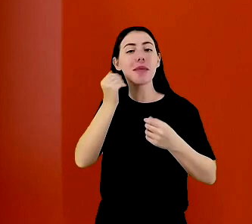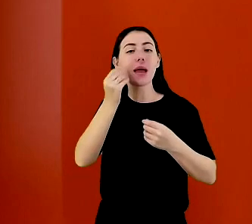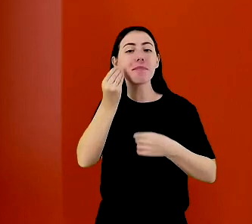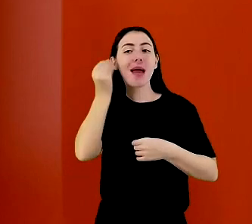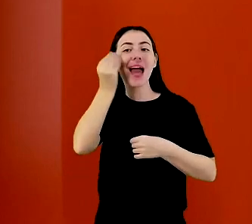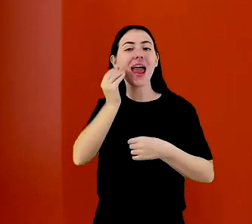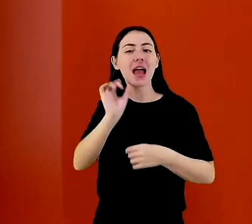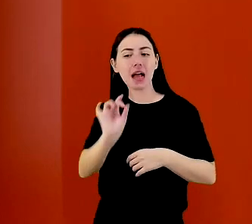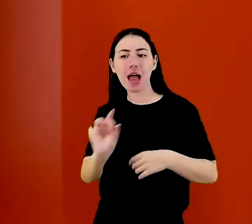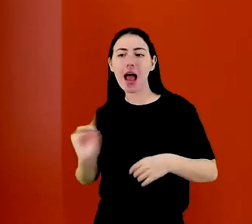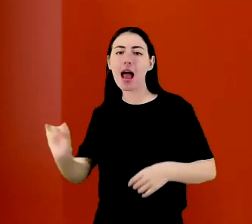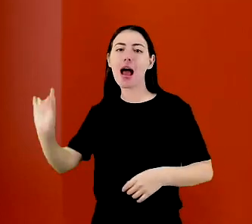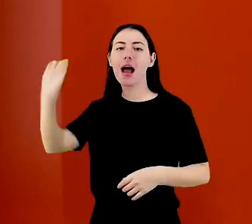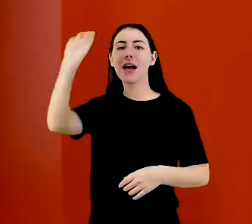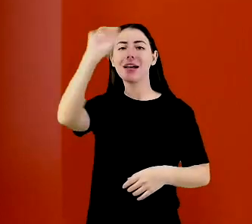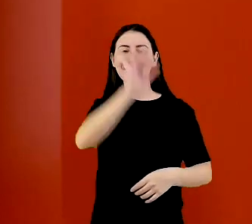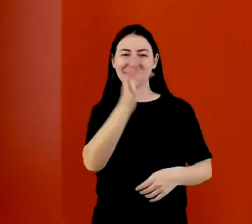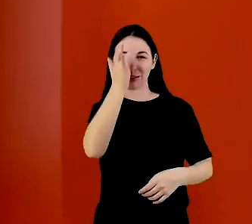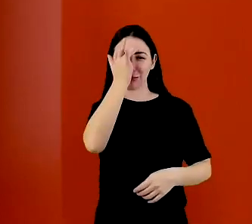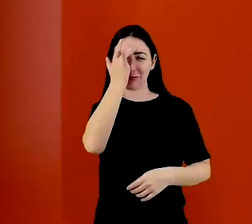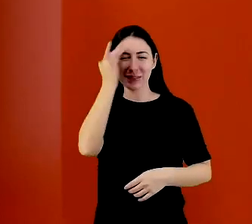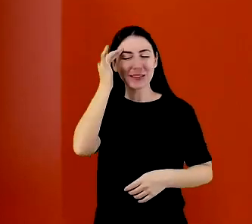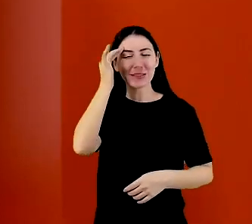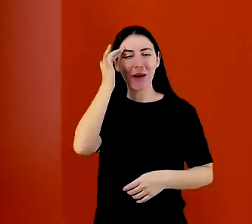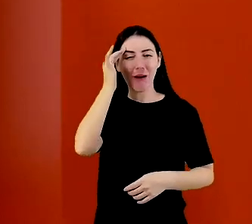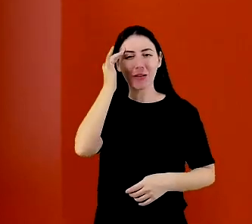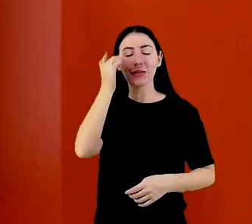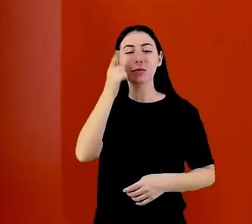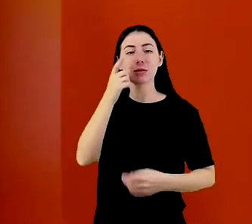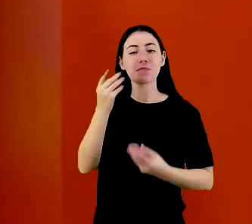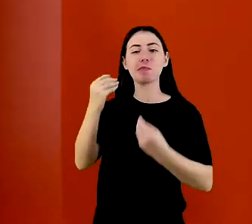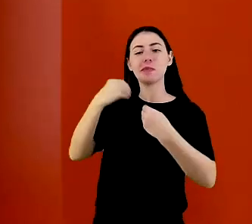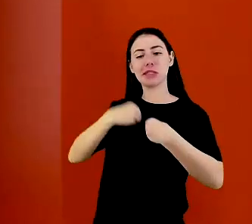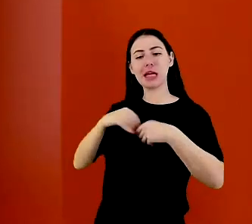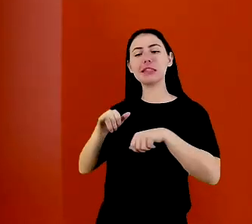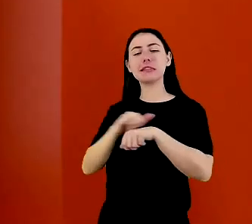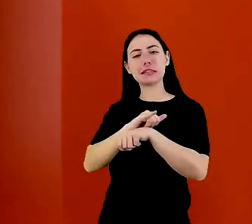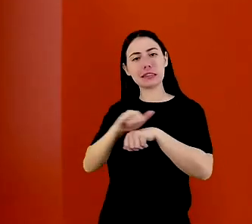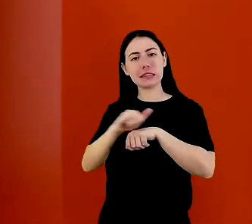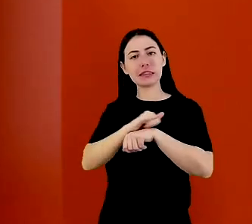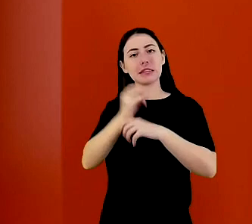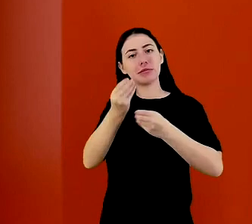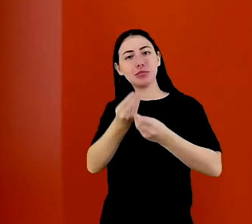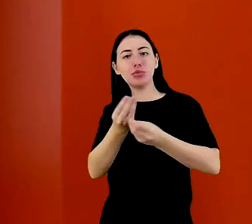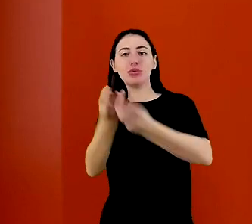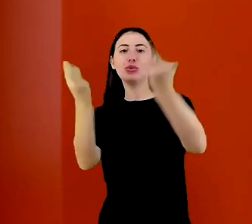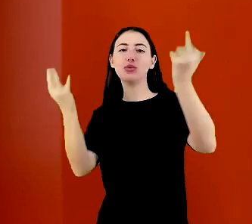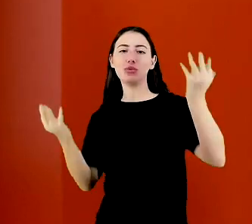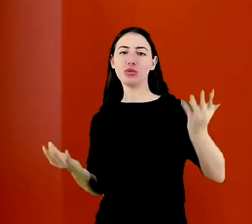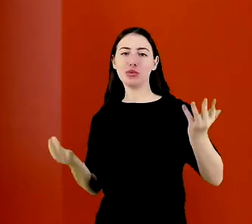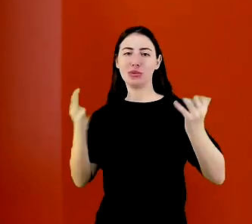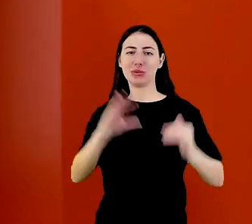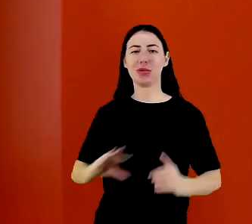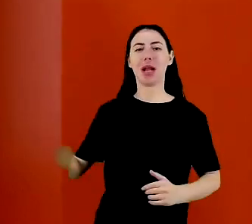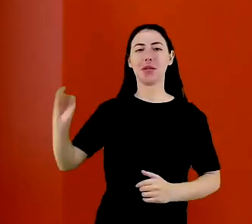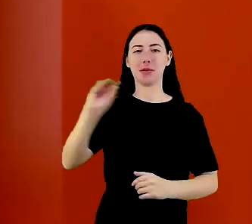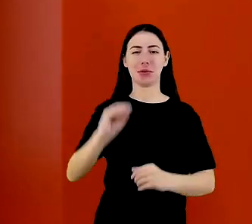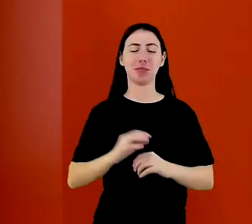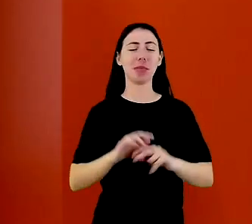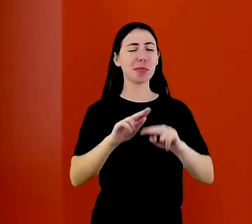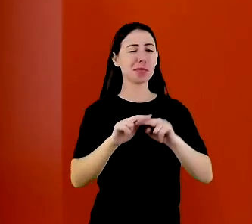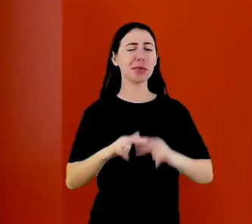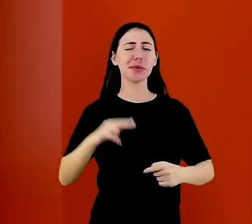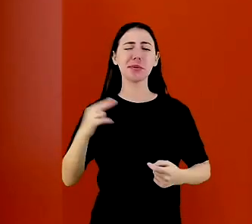Então, você precisa ter um olhar. Não é, você não tem uma bala de prata, você não tem uma única solução. Então, é muito importante. Por isso